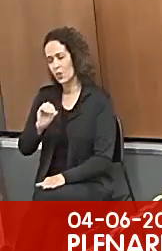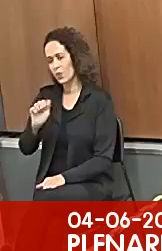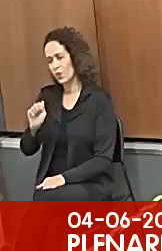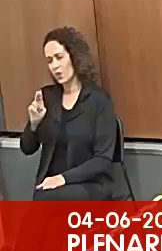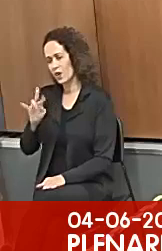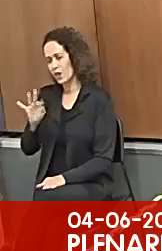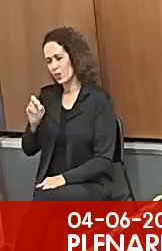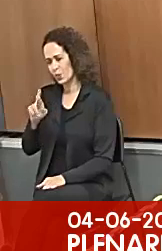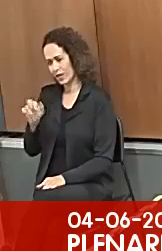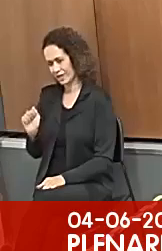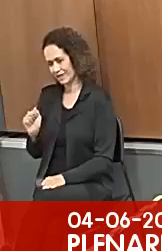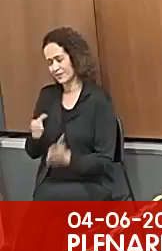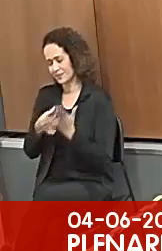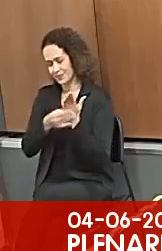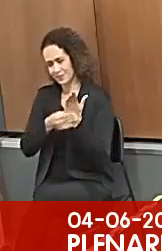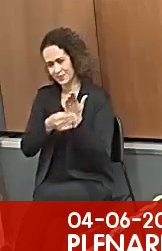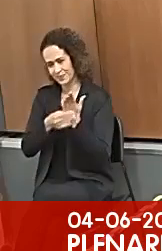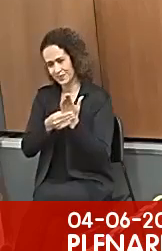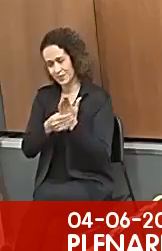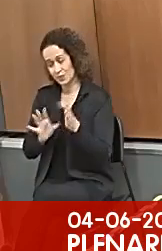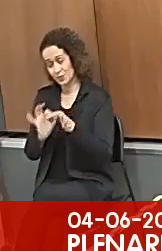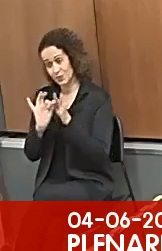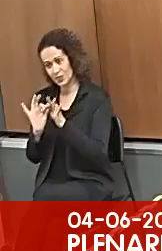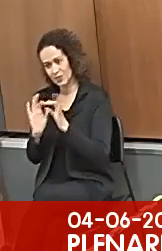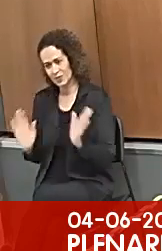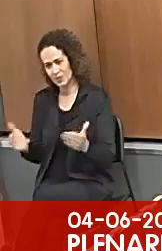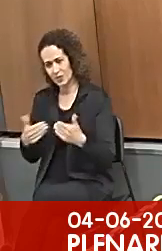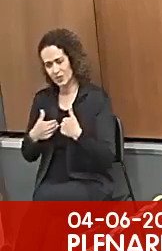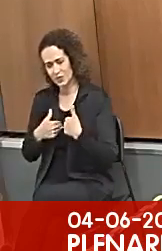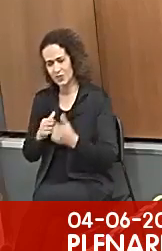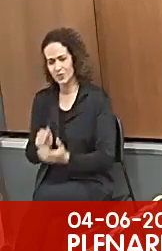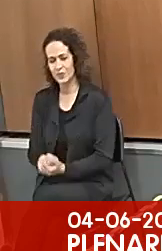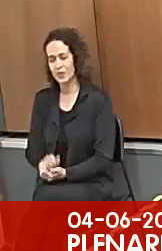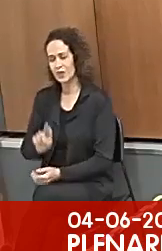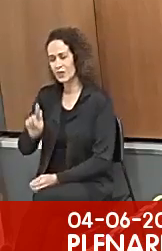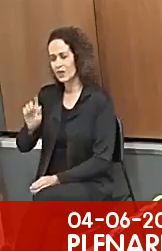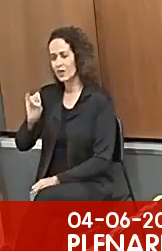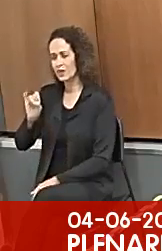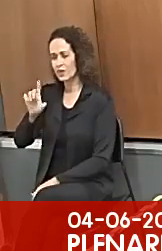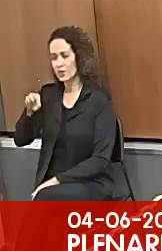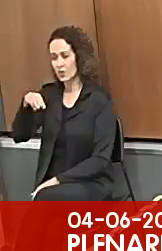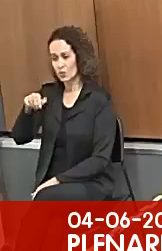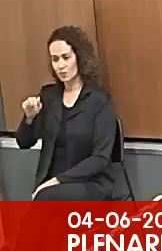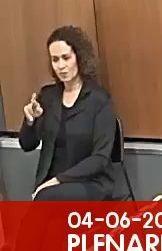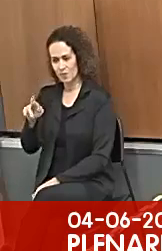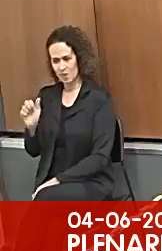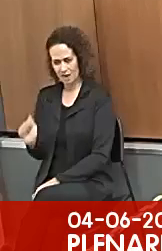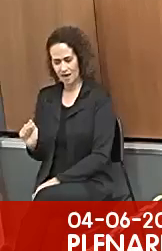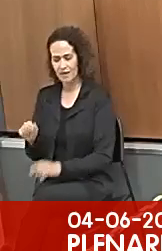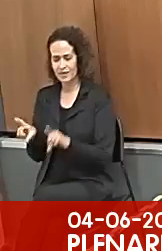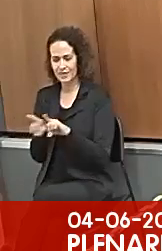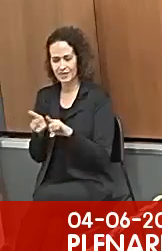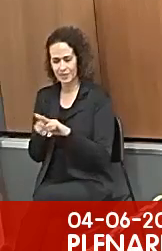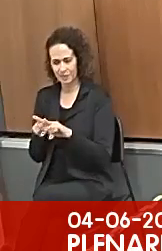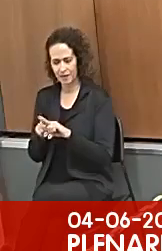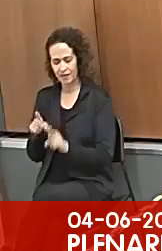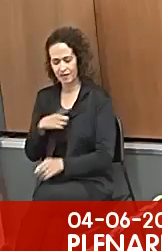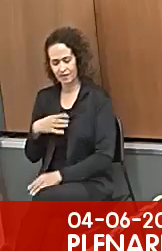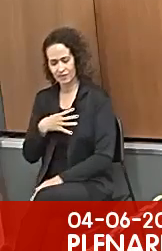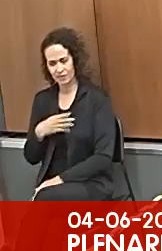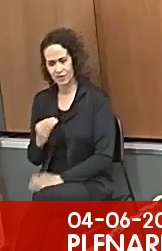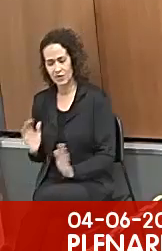uma guerreira pela causa. Gilmara Deise Oliveira, cadê a Gilmara? Está aqui a Gilmara, também mãe